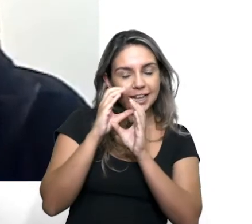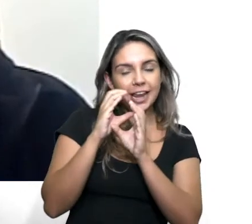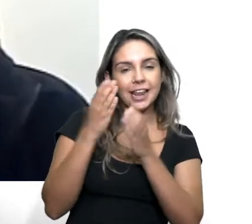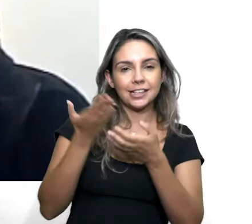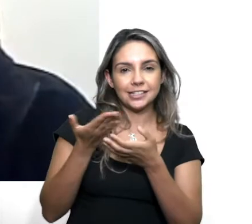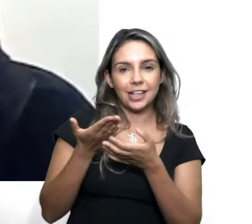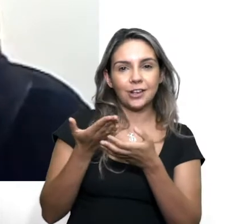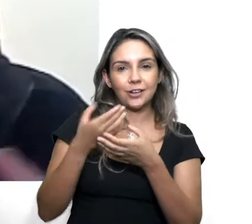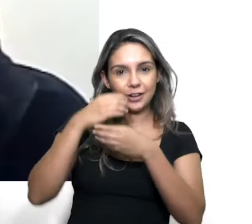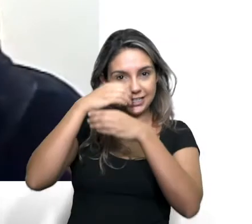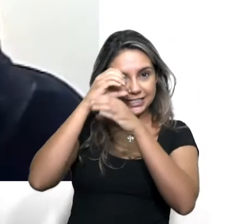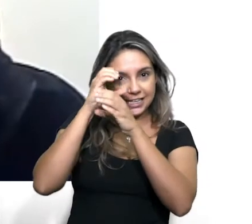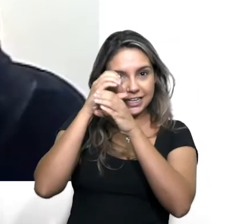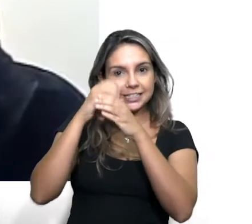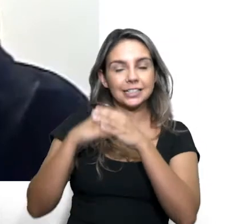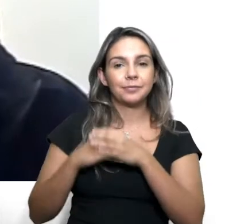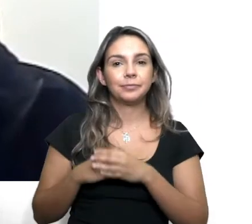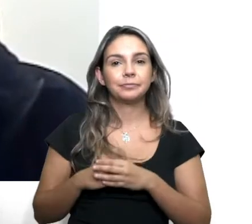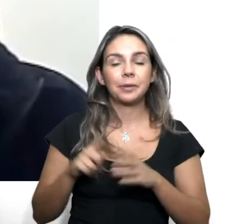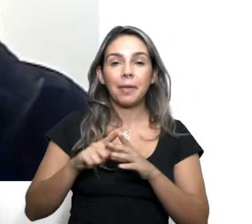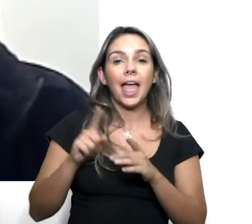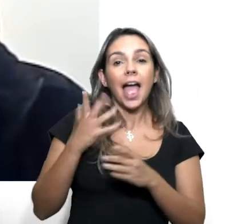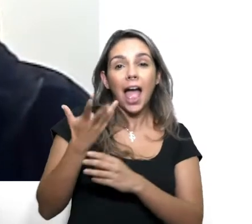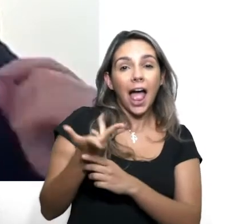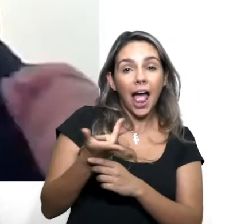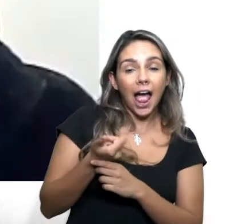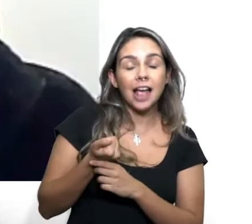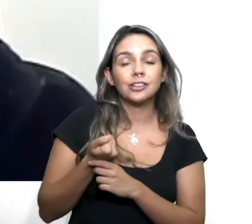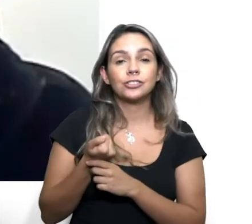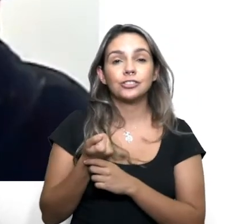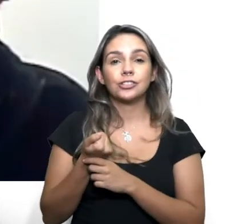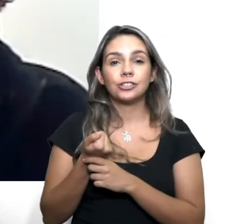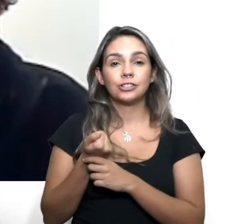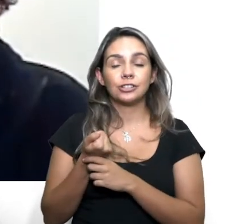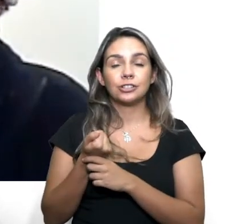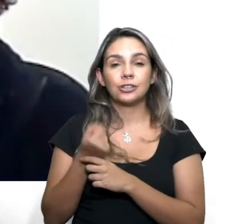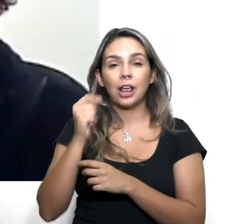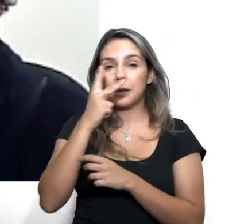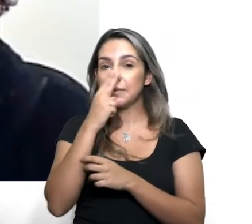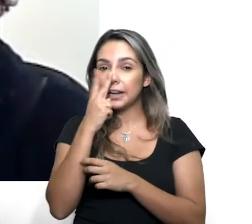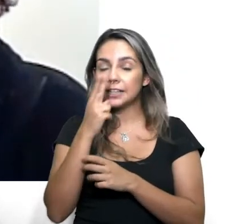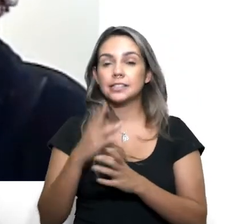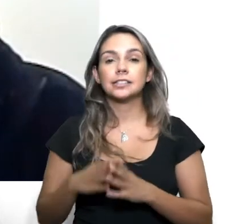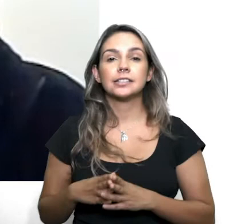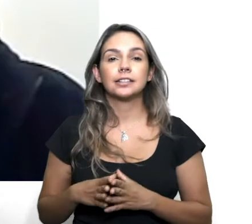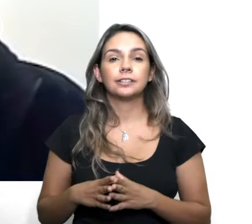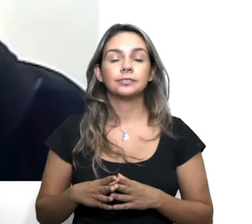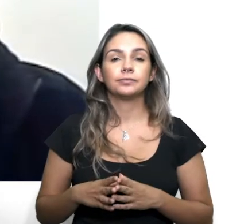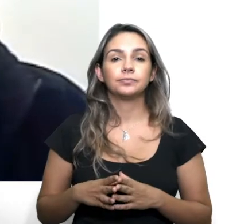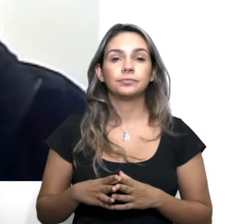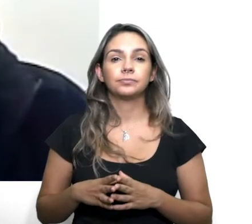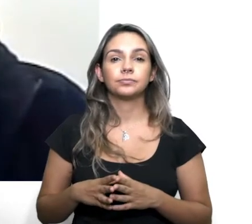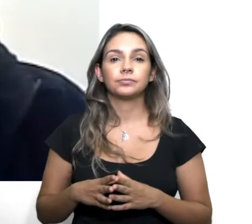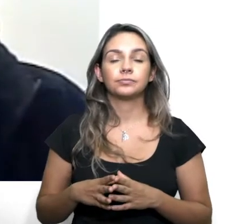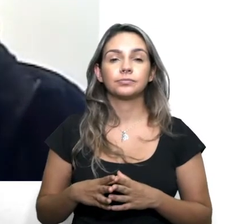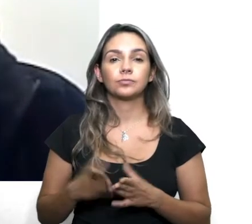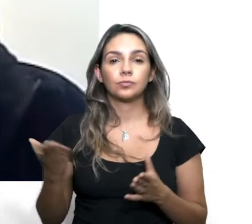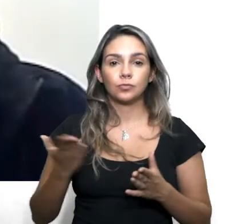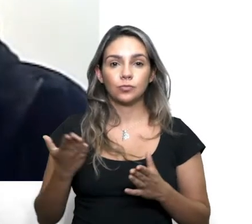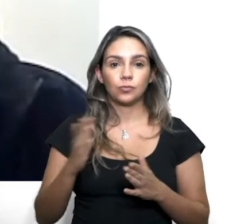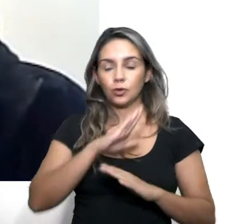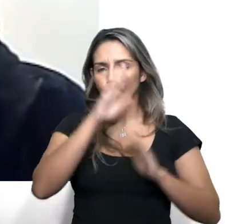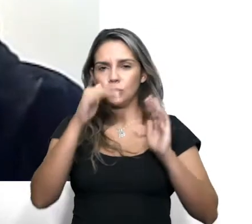Atlas anda muito à volta também da arte. E o que me parece é que a arte contemporânea, por